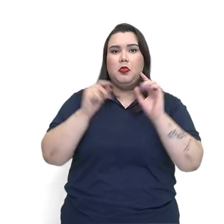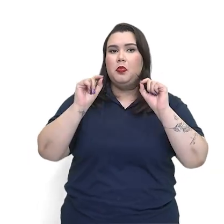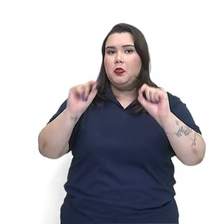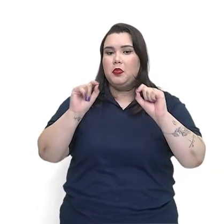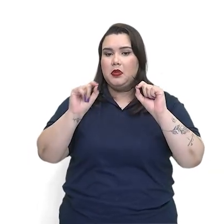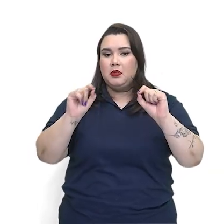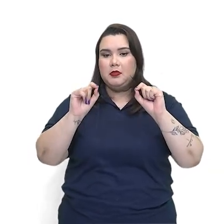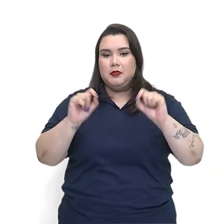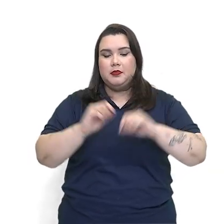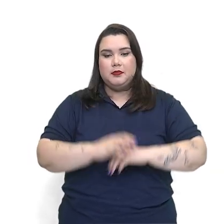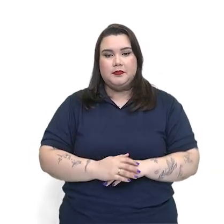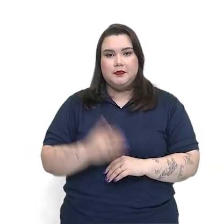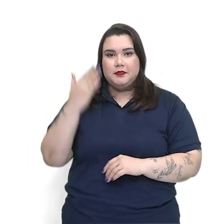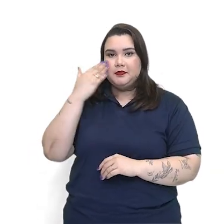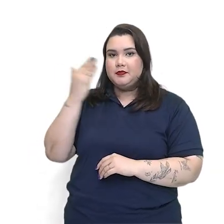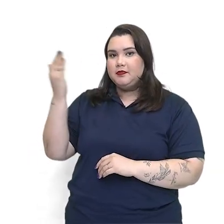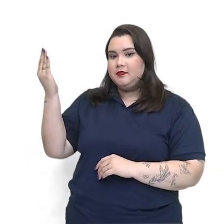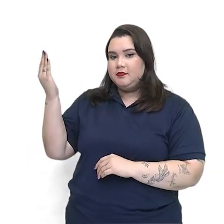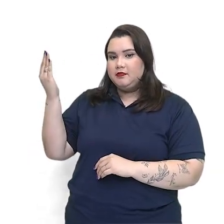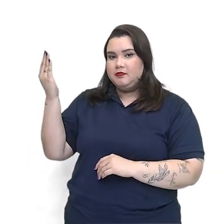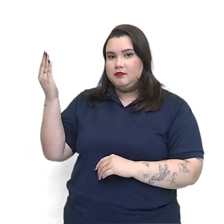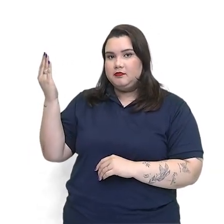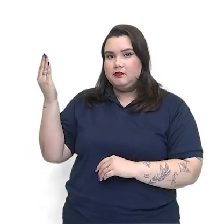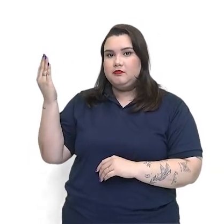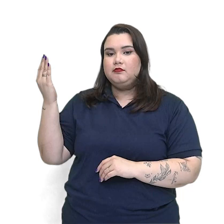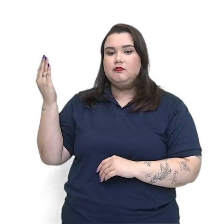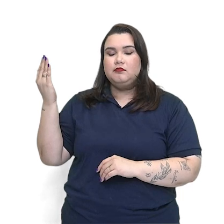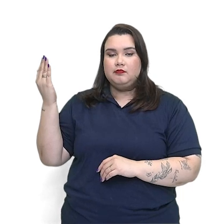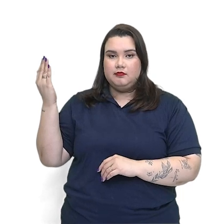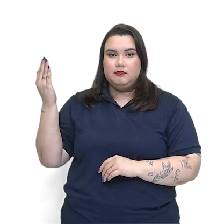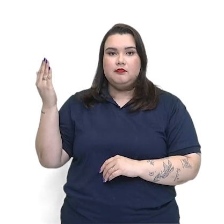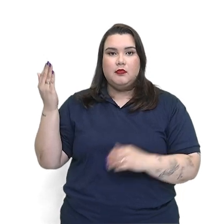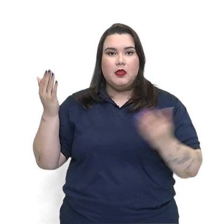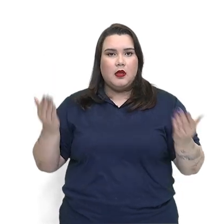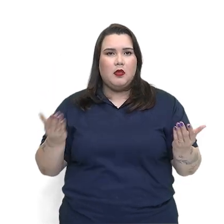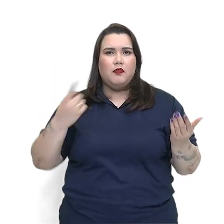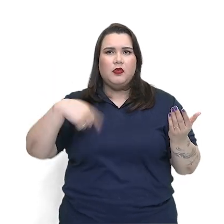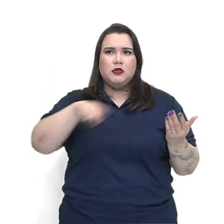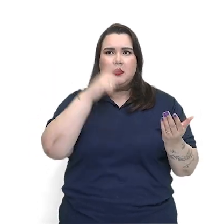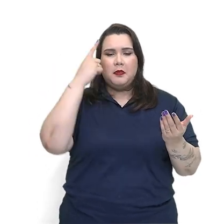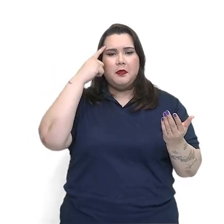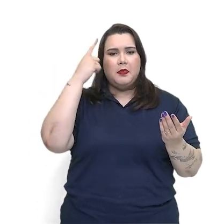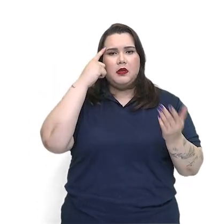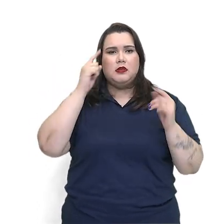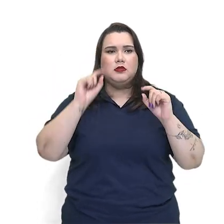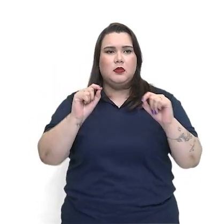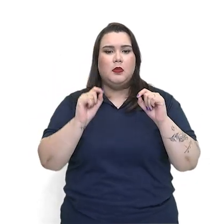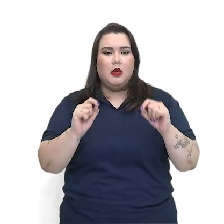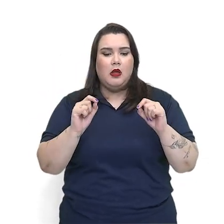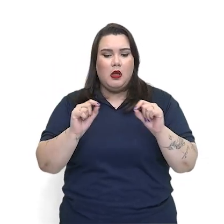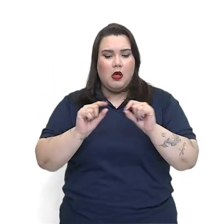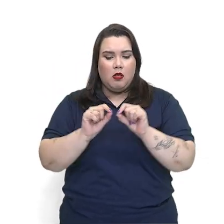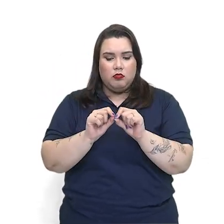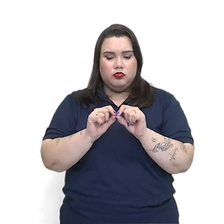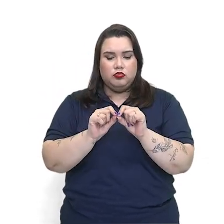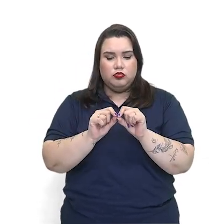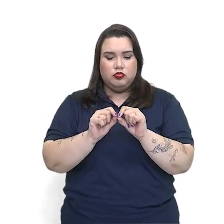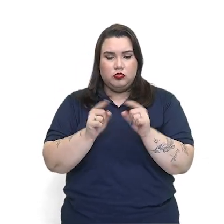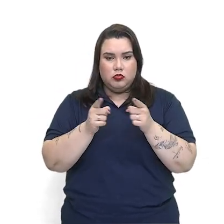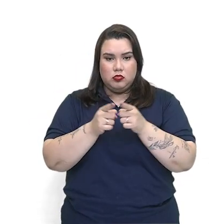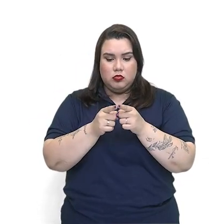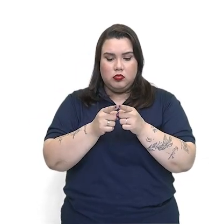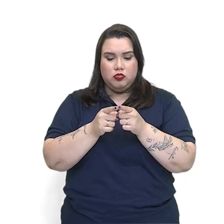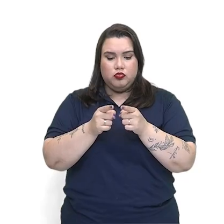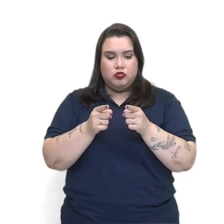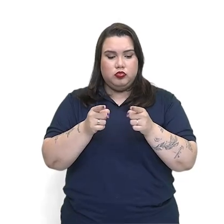aí, na prática. Então, a reta na prática, pensem agora em uma extensão, né, do que vem a ser o